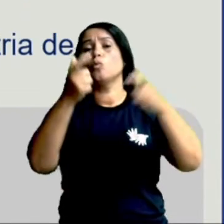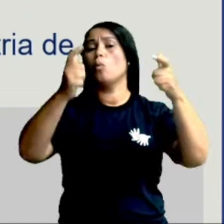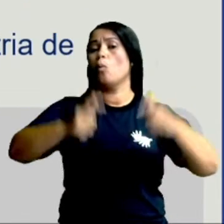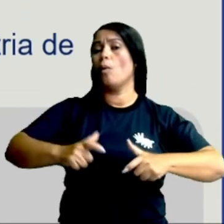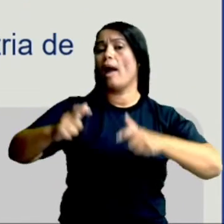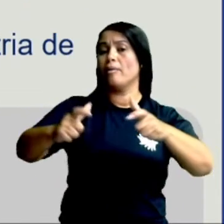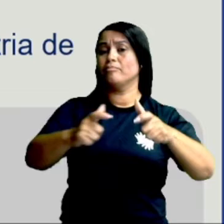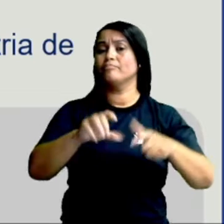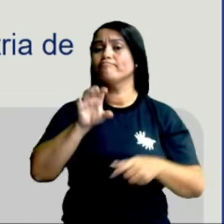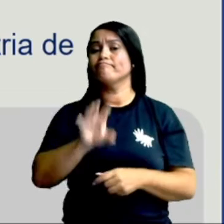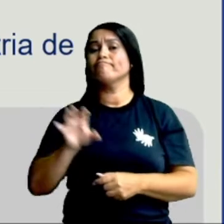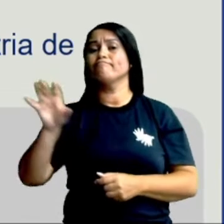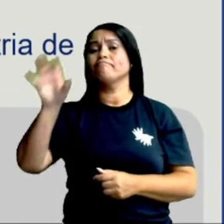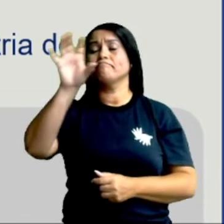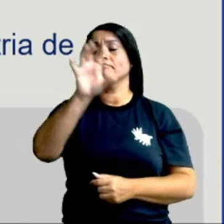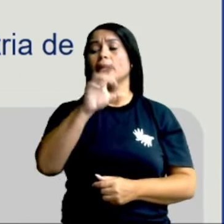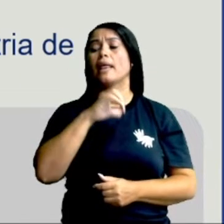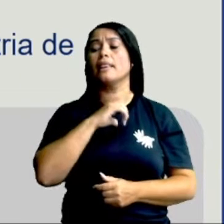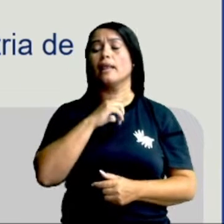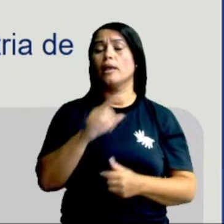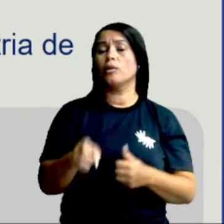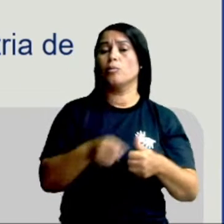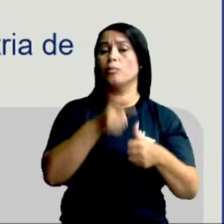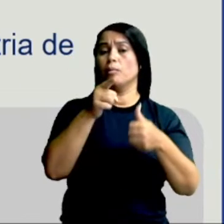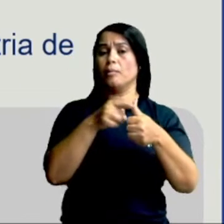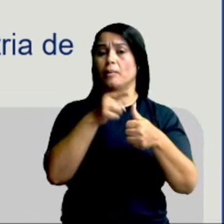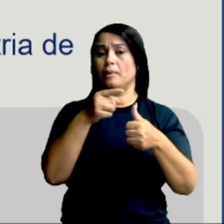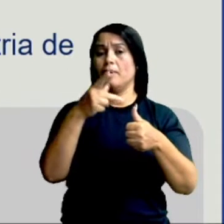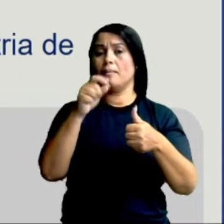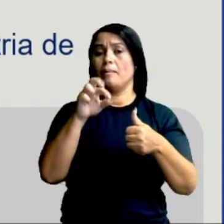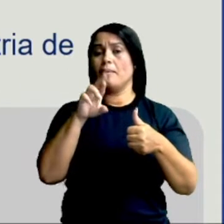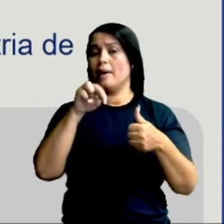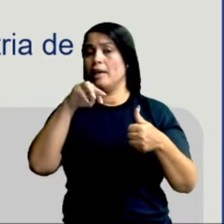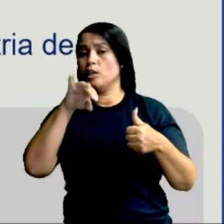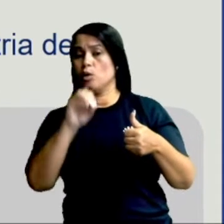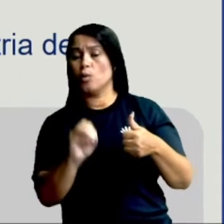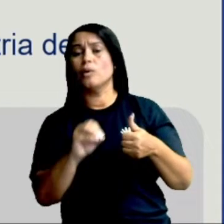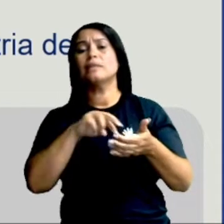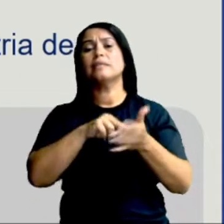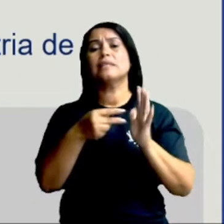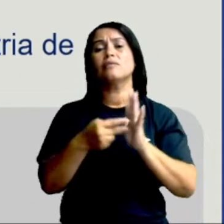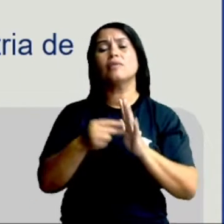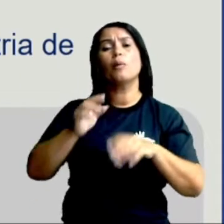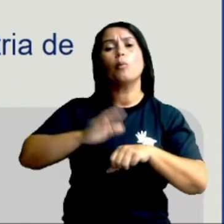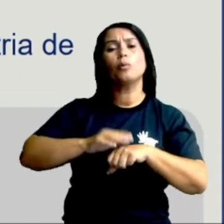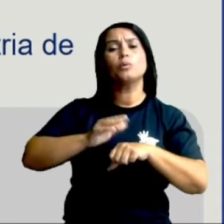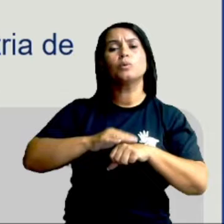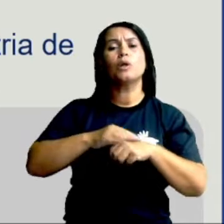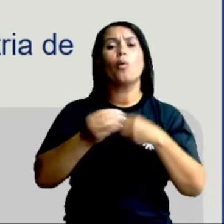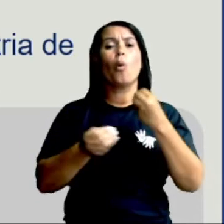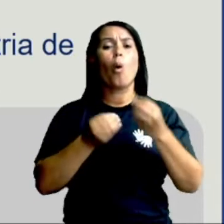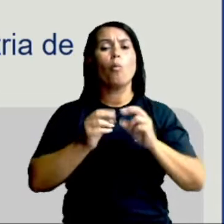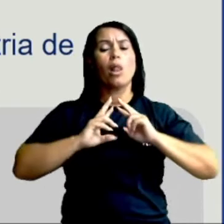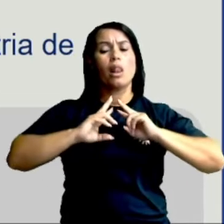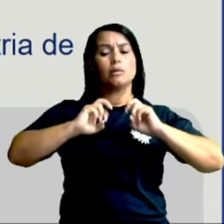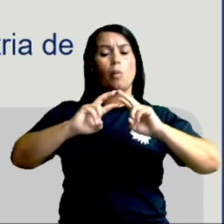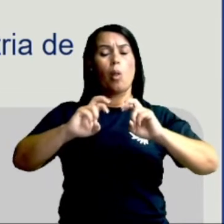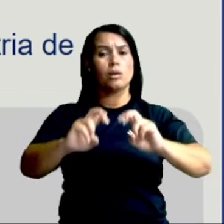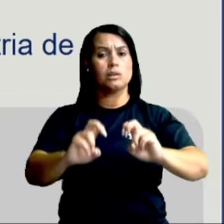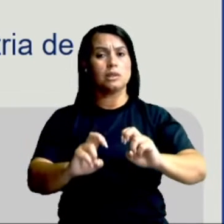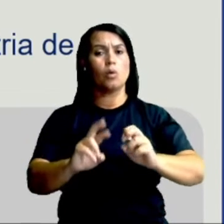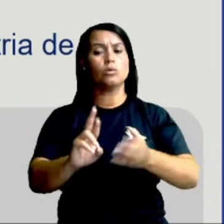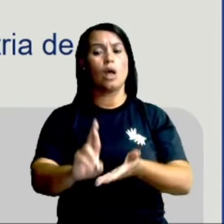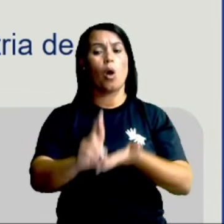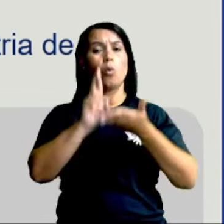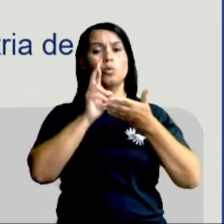região. O setor primário está relacionado à produção através da exploração de recursos